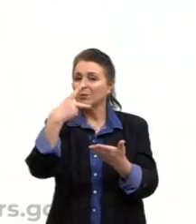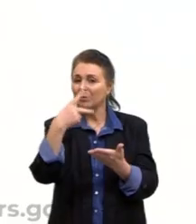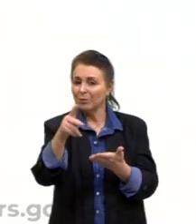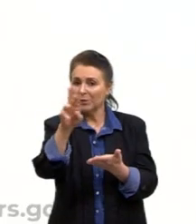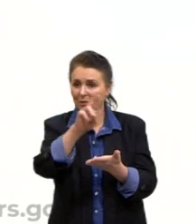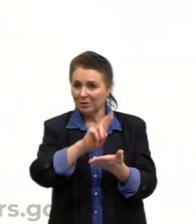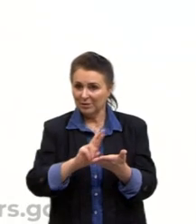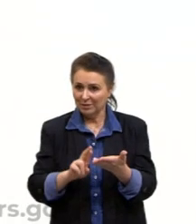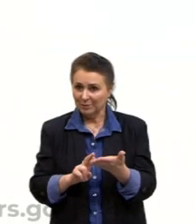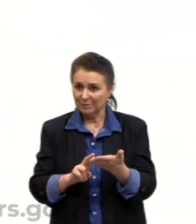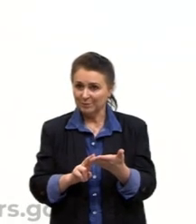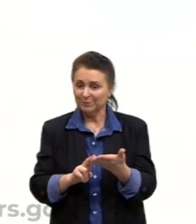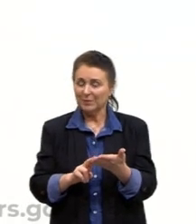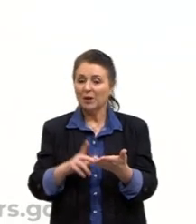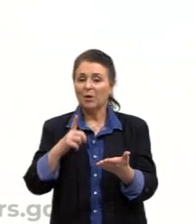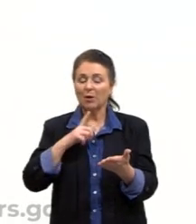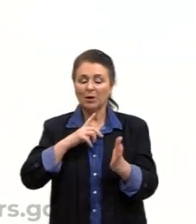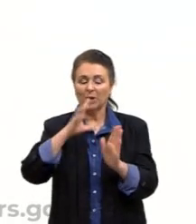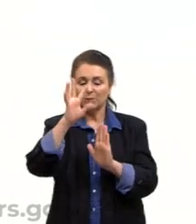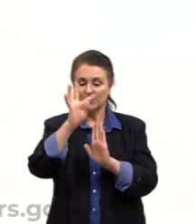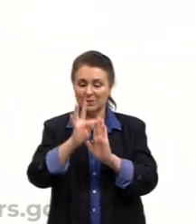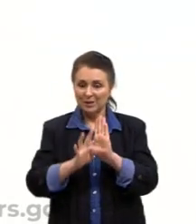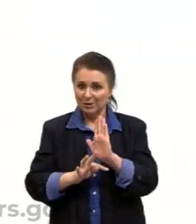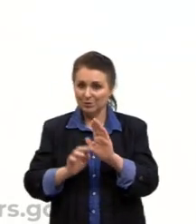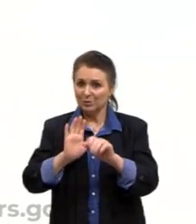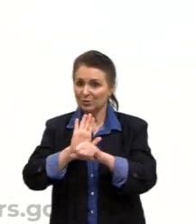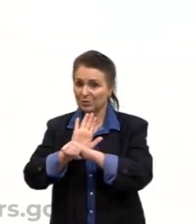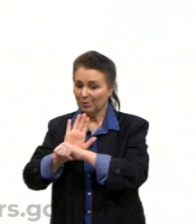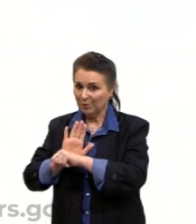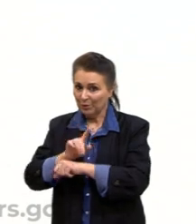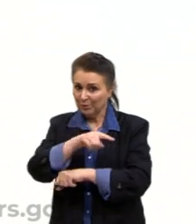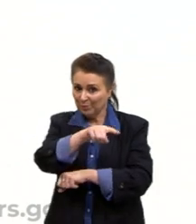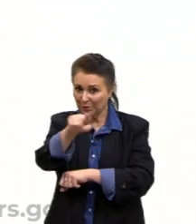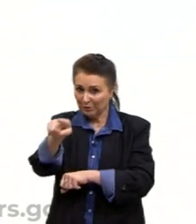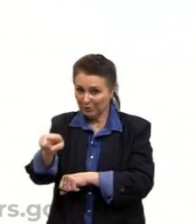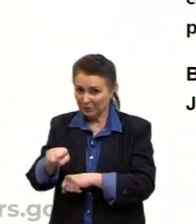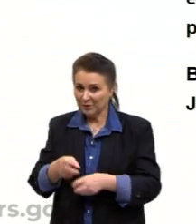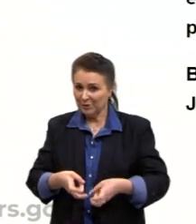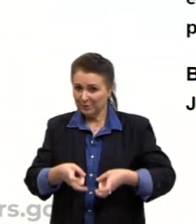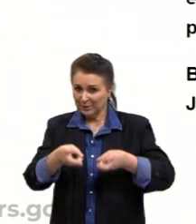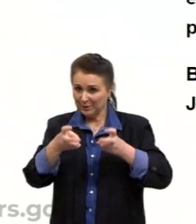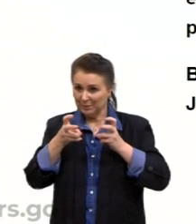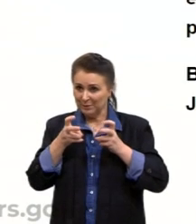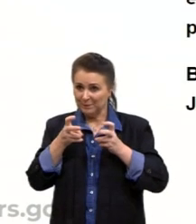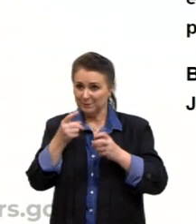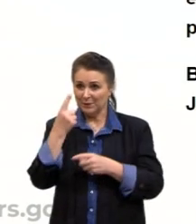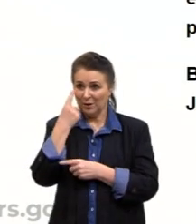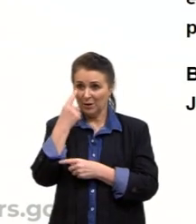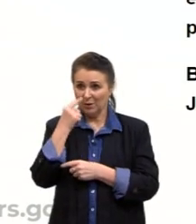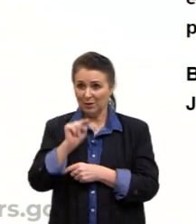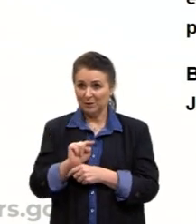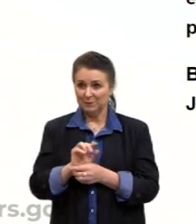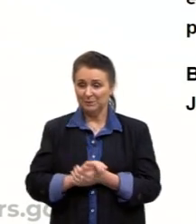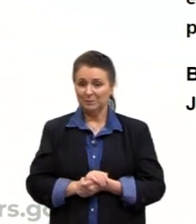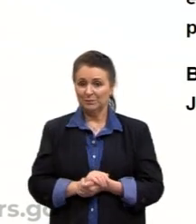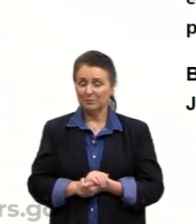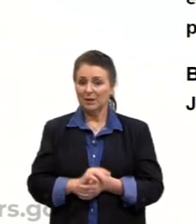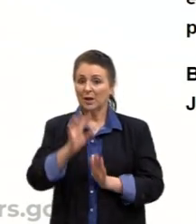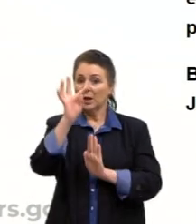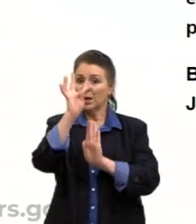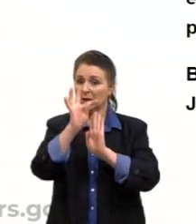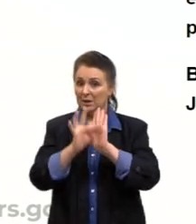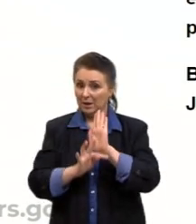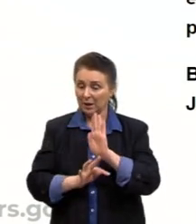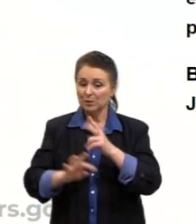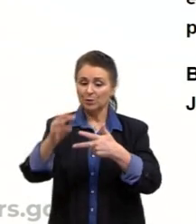então alguns textos aí motivadores para a gente ver por onde a gente pode trilhar, tá? Texto aí do